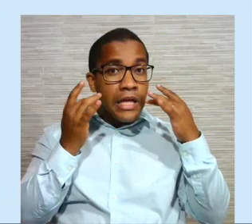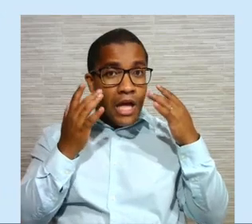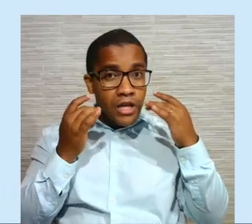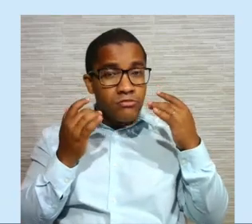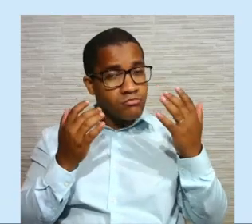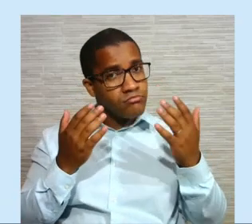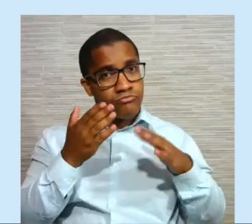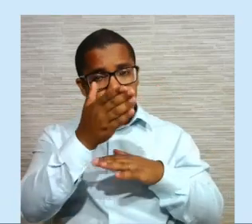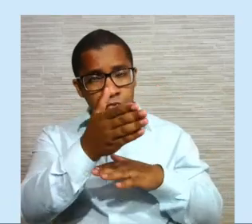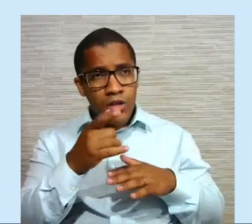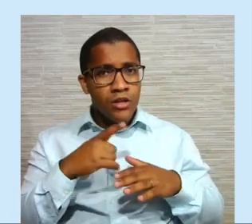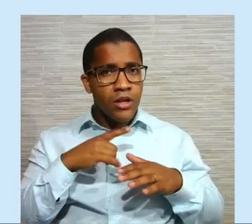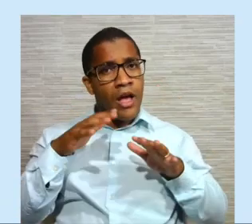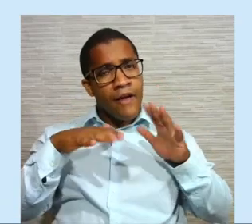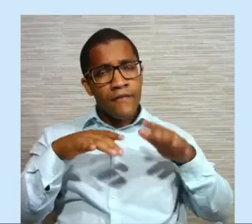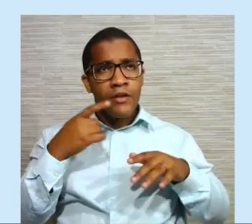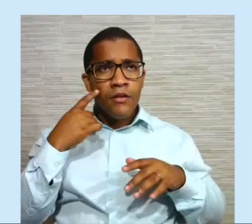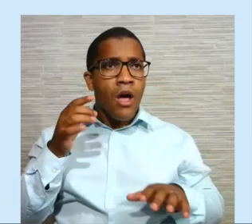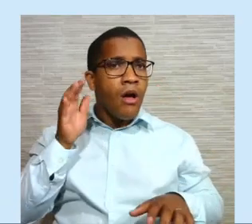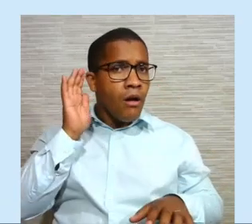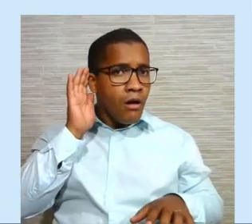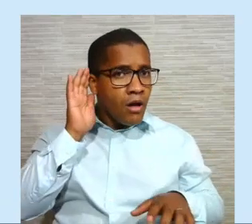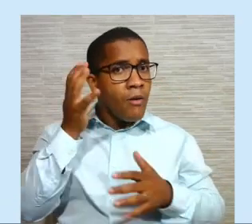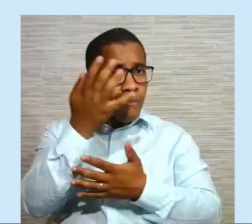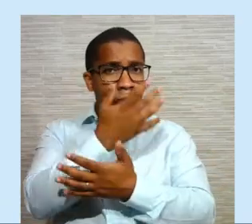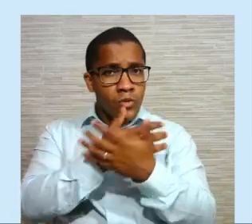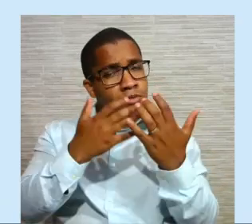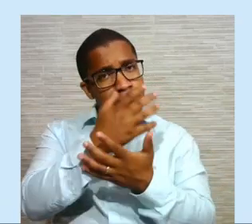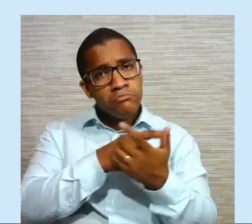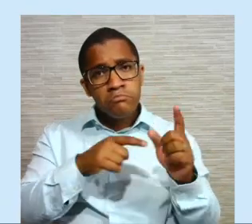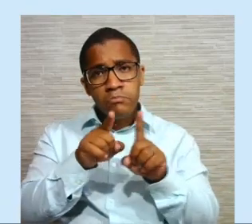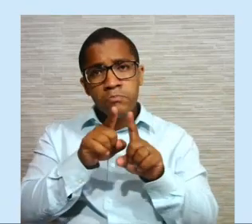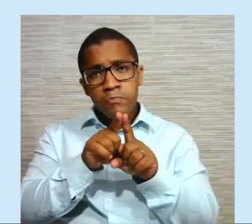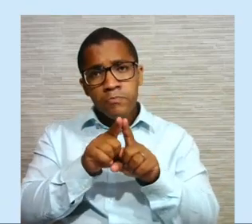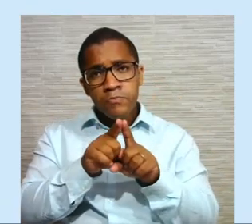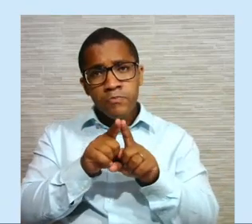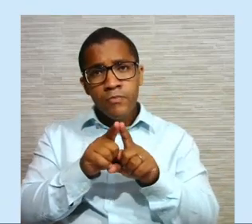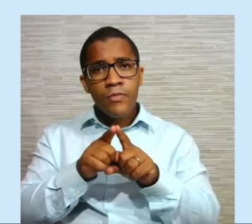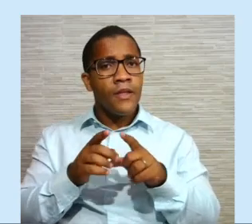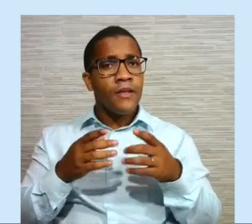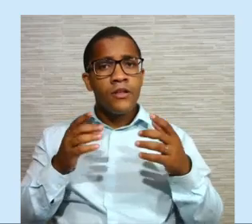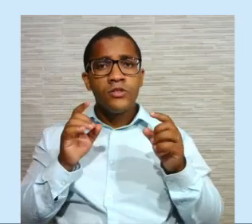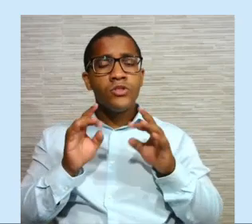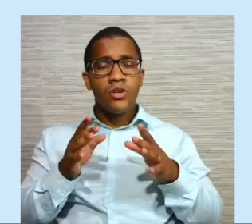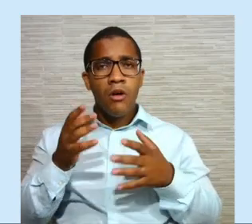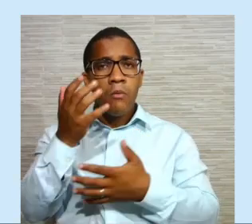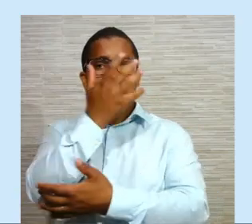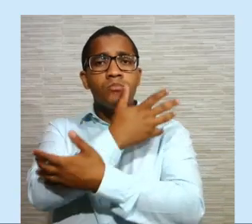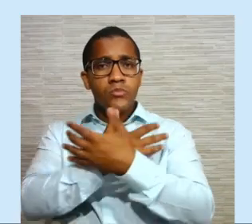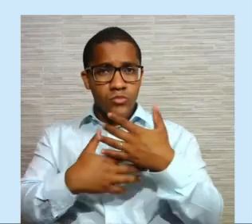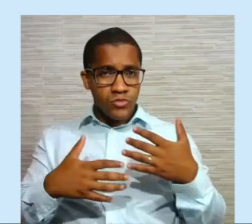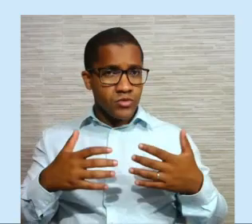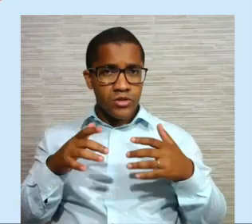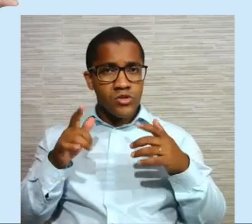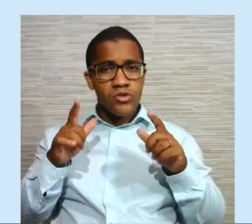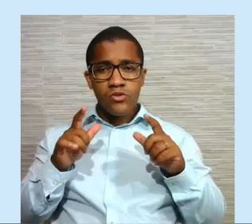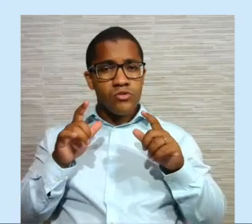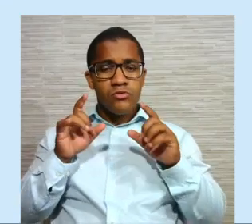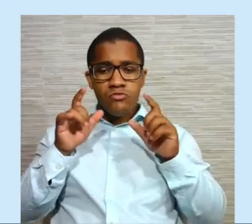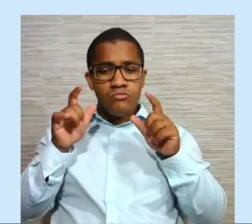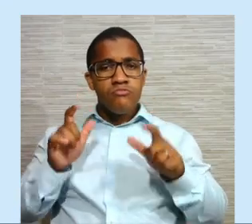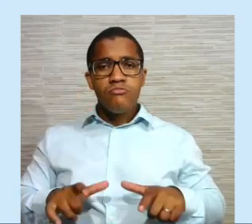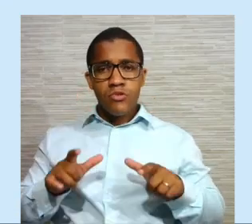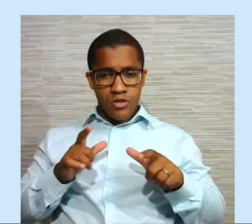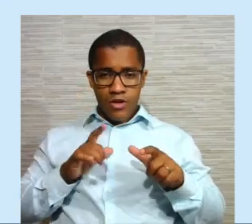teatro, às vezes você vê música lá também. Você não apenas vê a música num